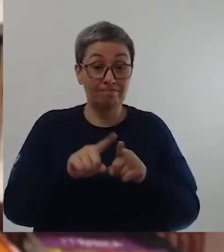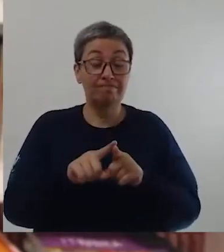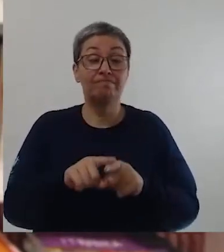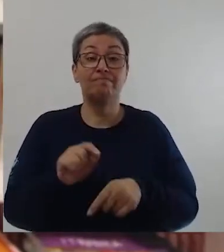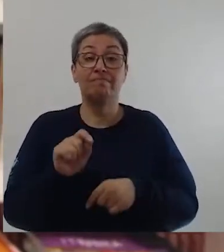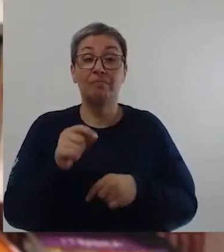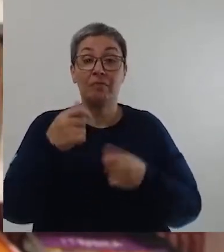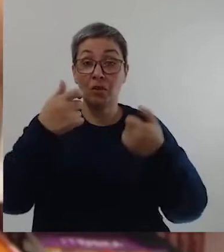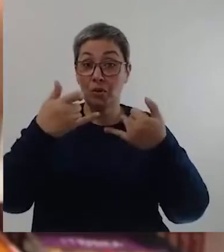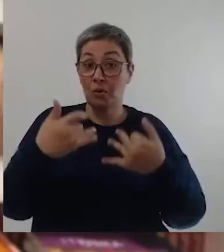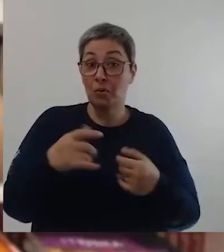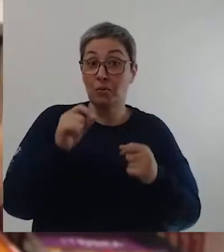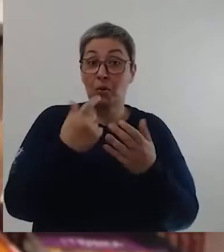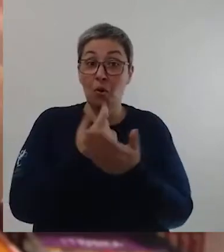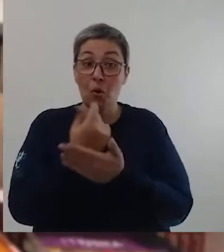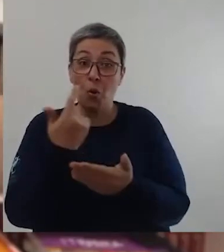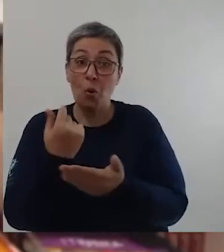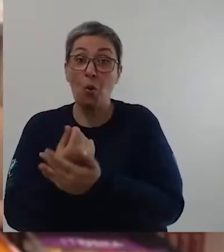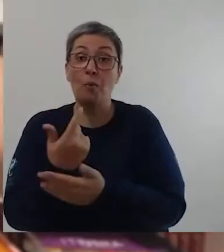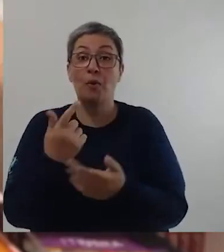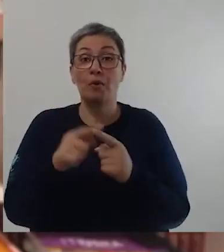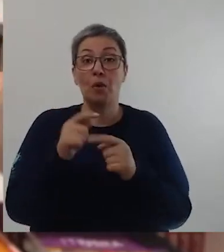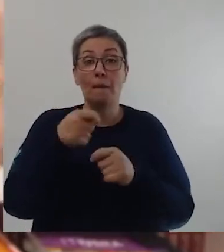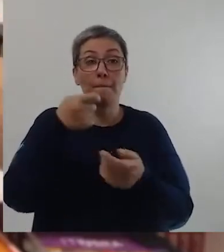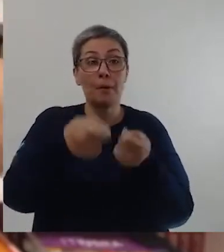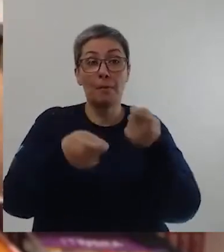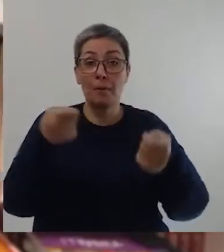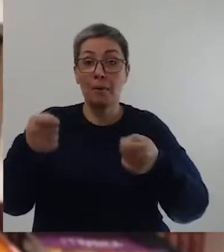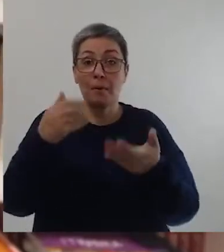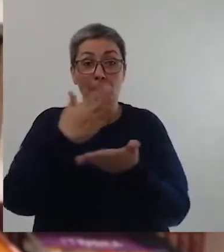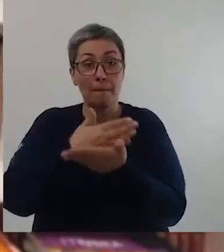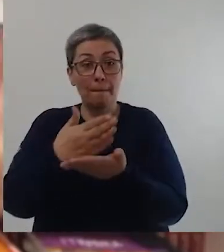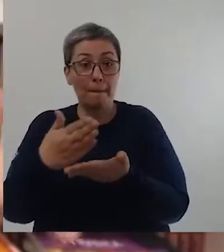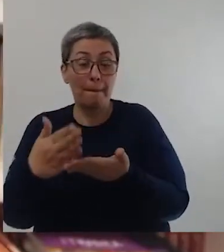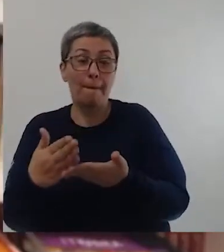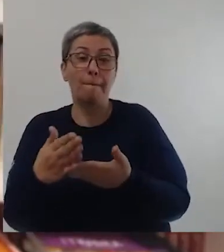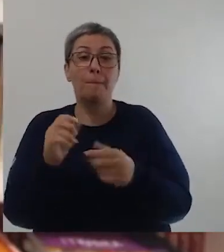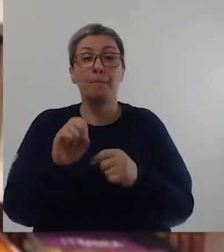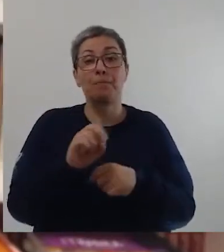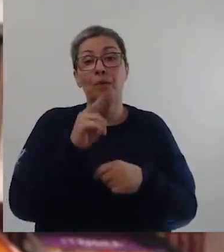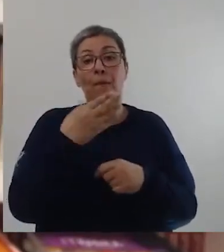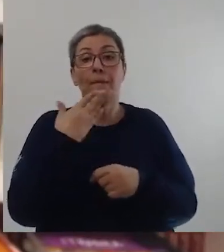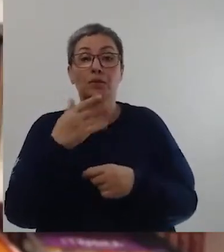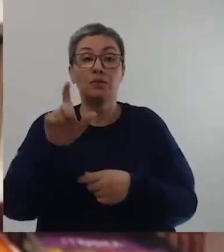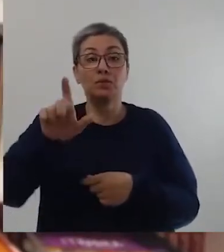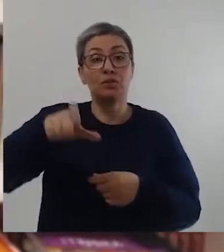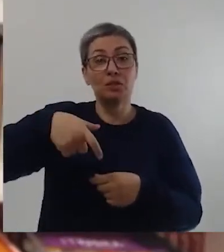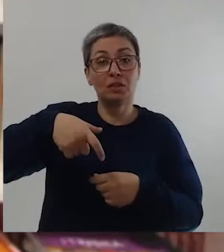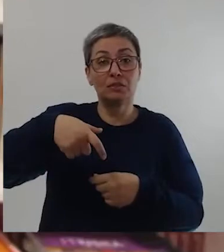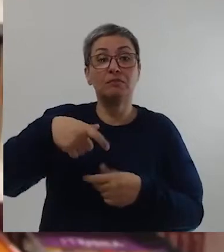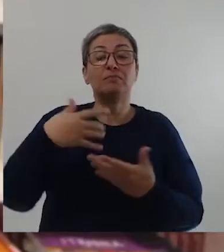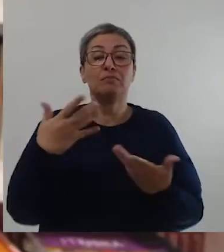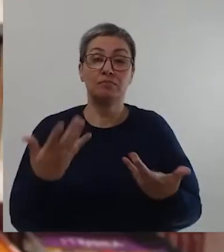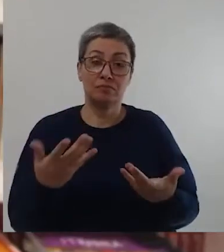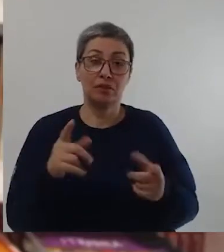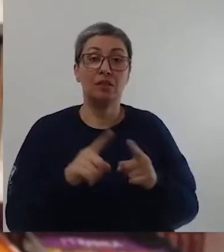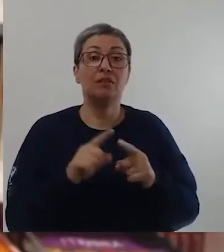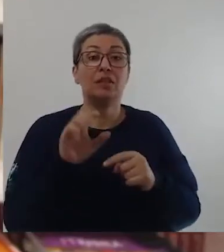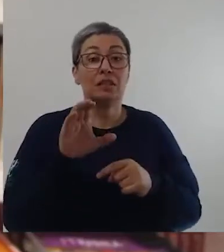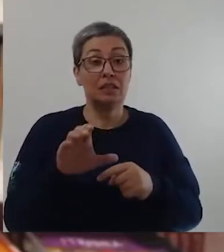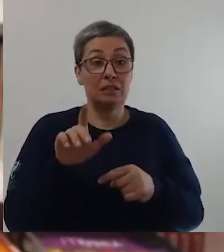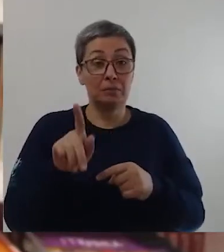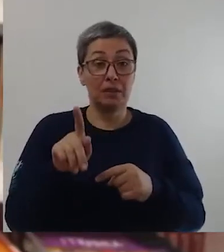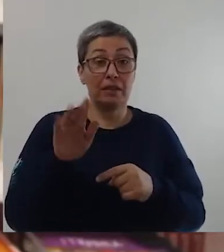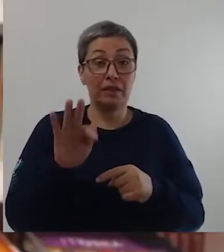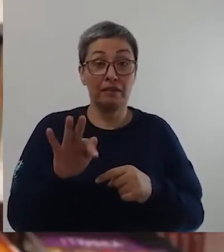lembra que a gente fala disso você for fazer compras aí foi pagar o parcelar não se for pedir o cartão de crédito você